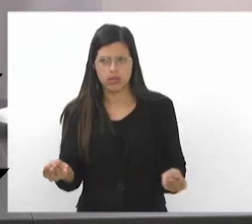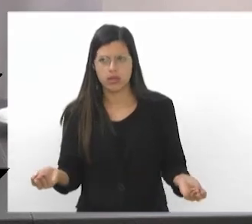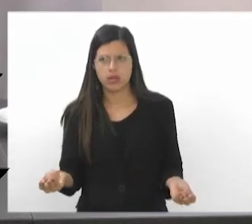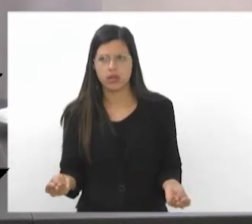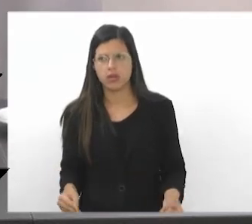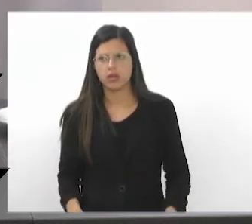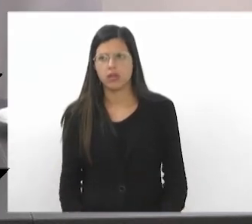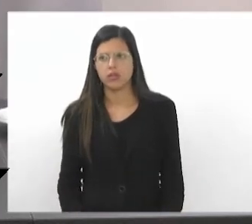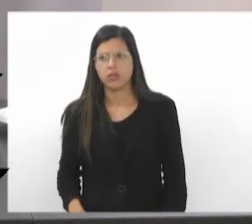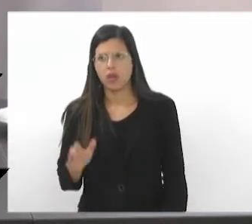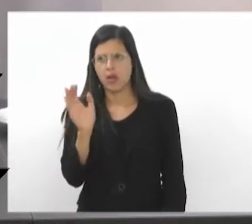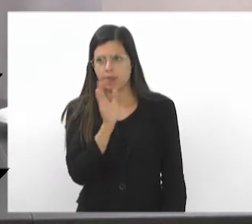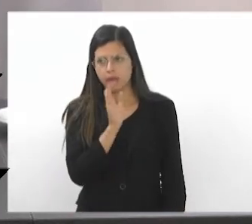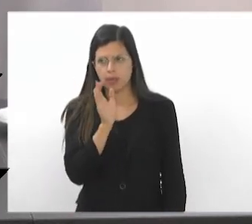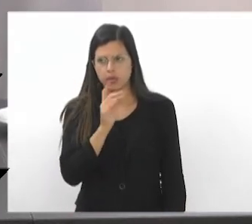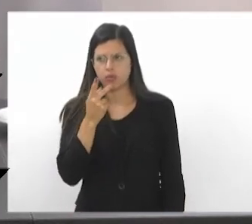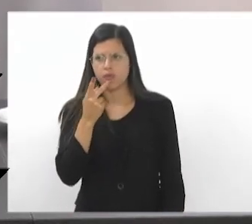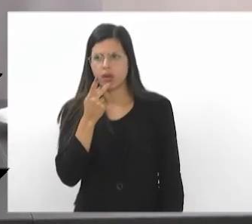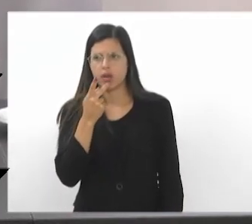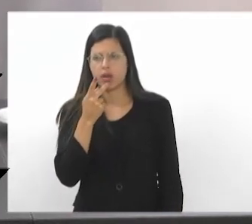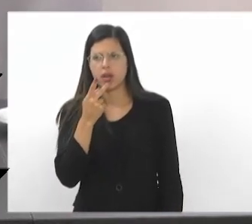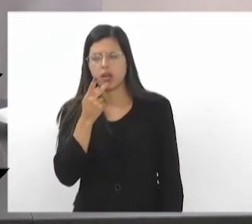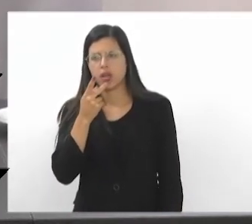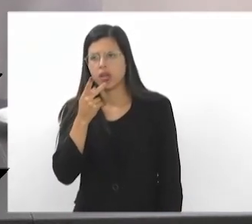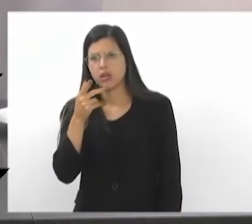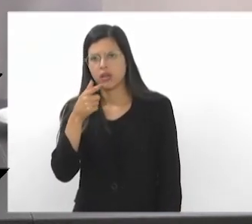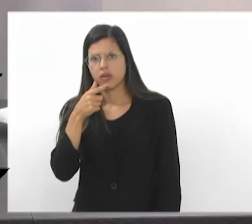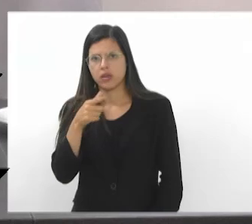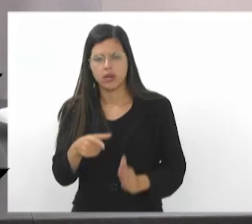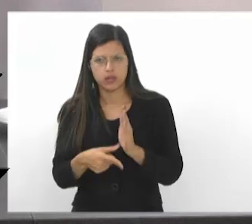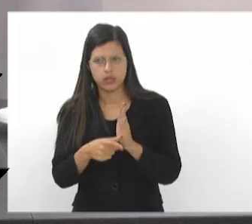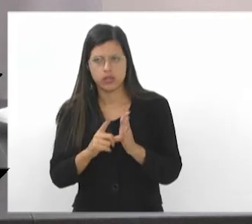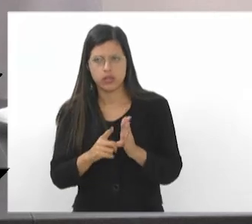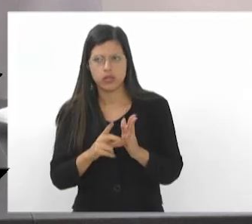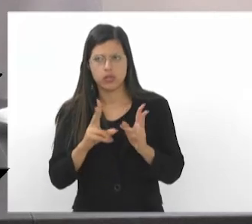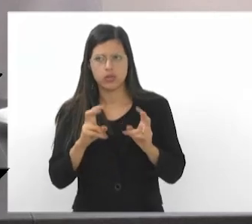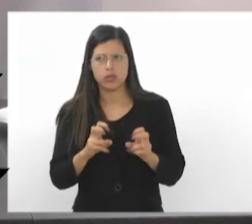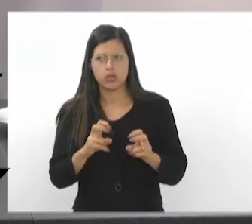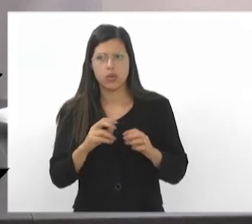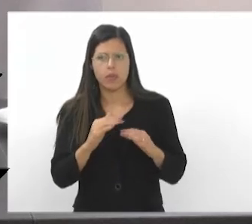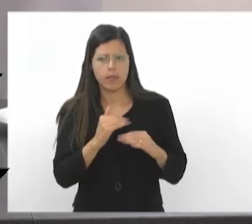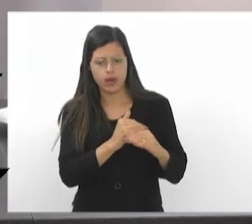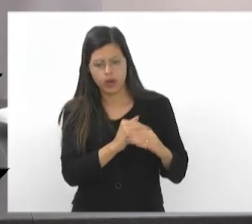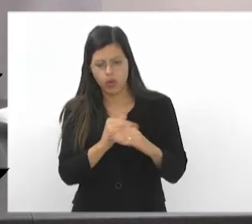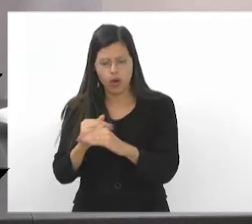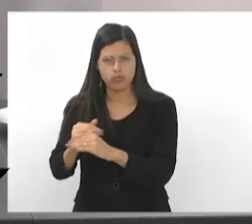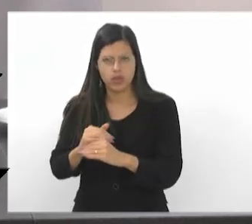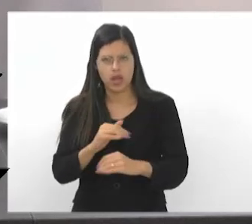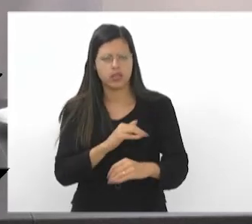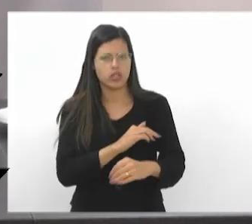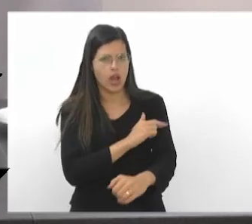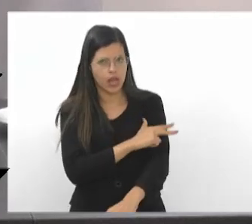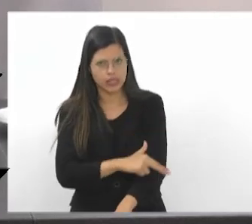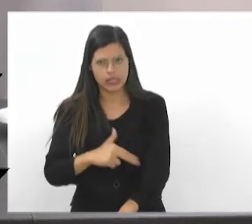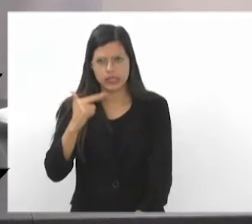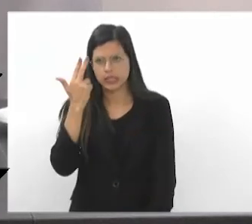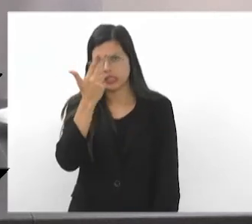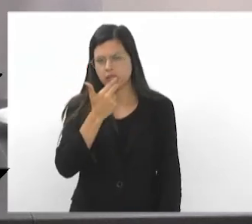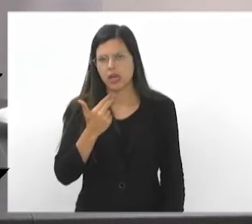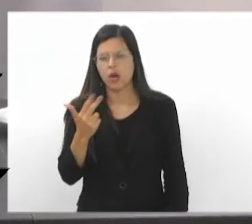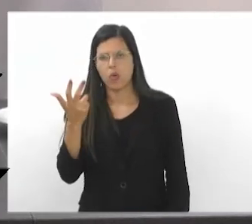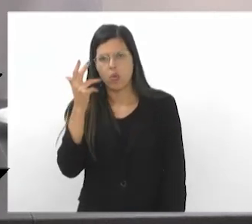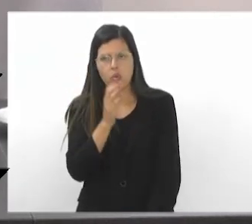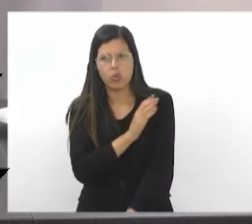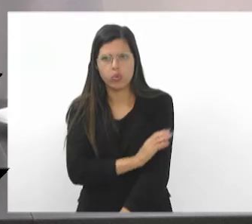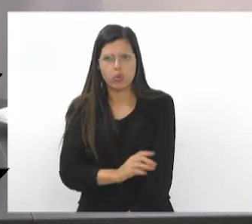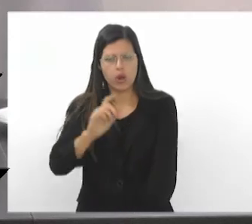que eu falei, rapidamente. Na questão da igualdade racial, democracia racial, cultura afro-brasileira.